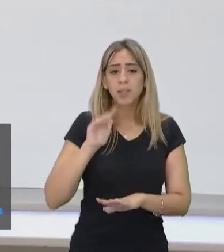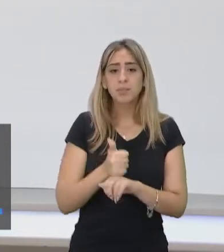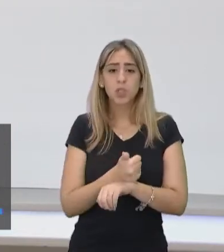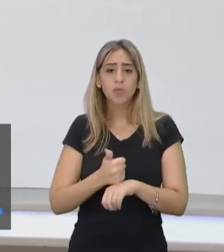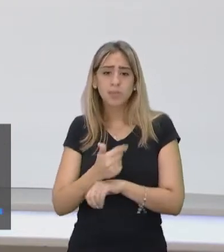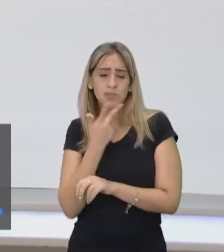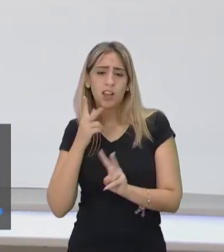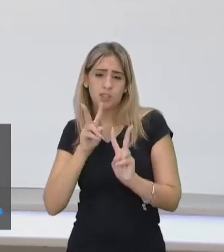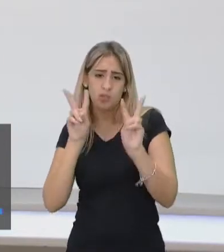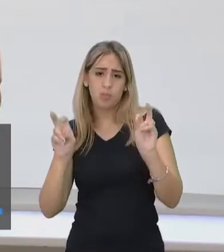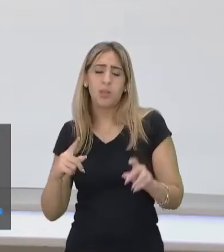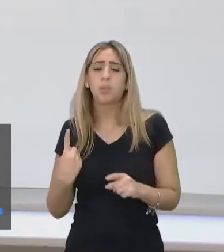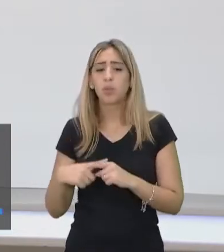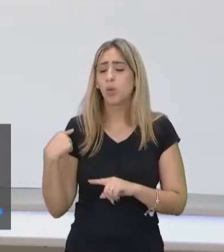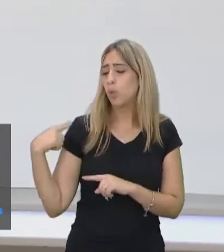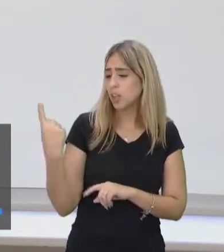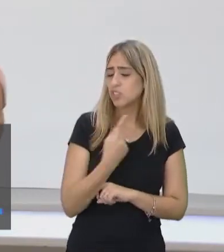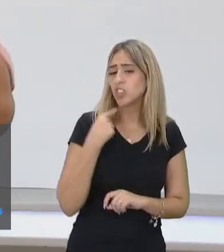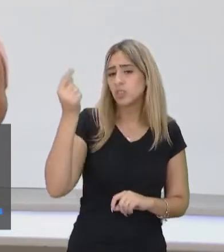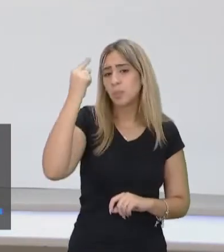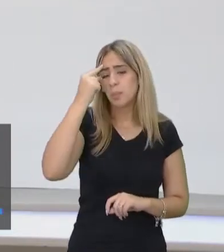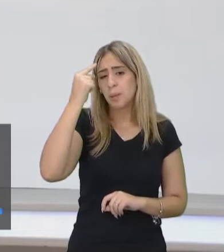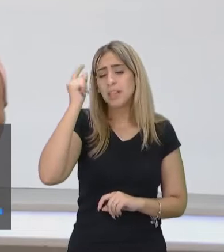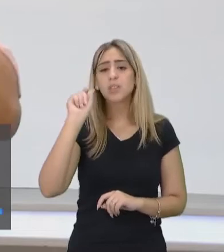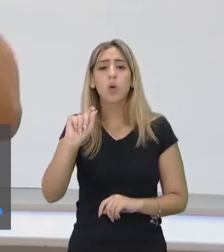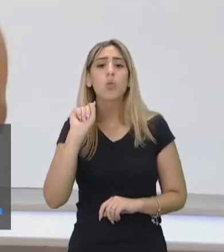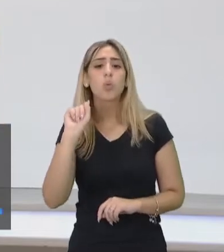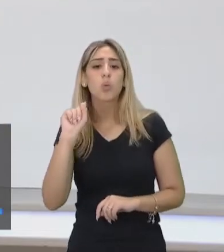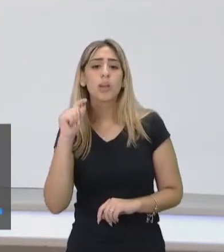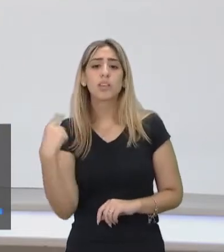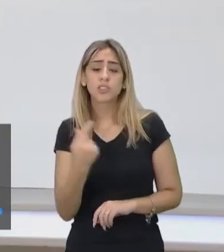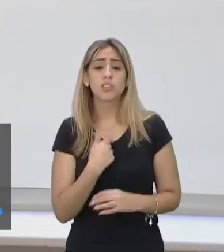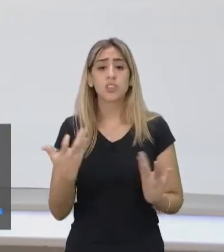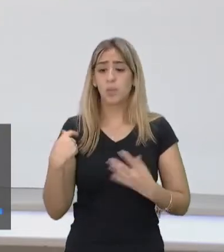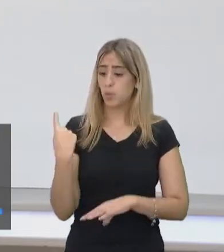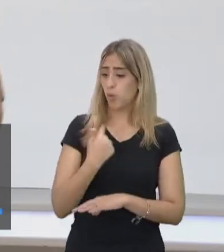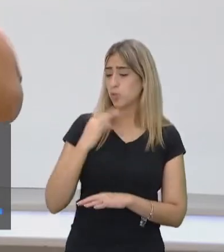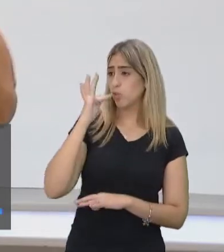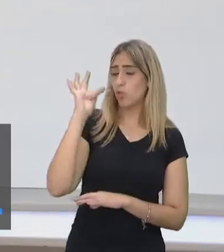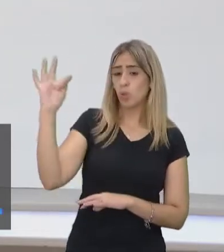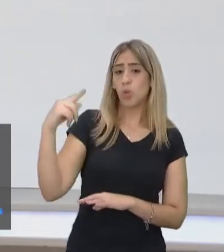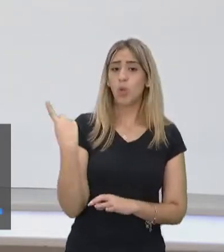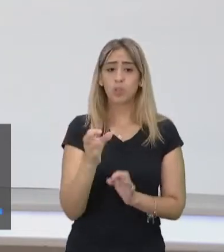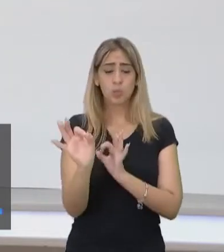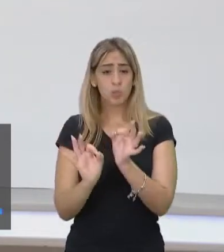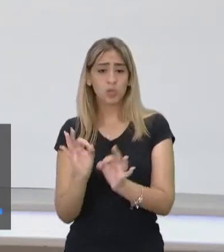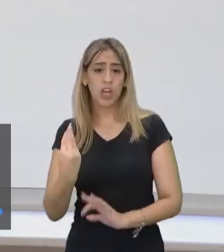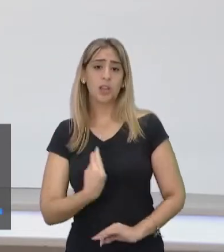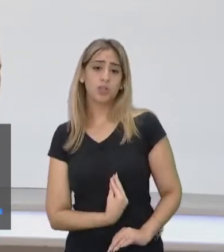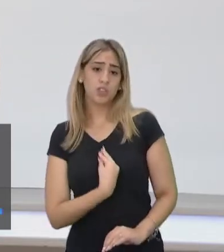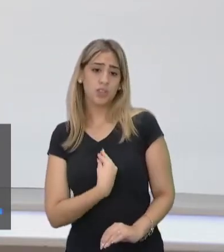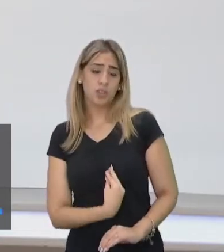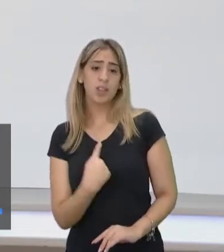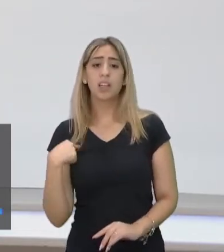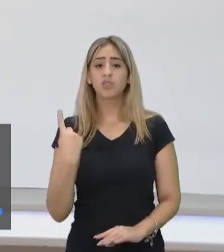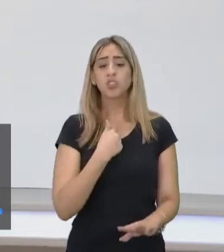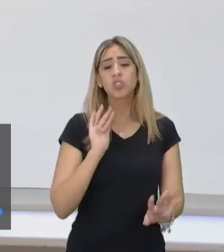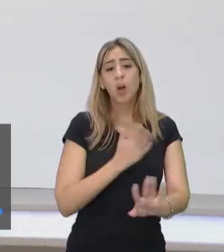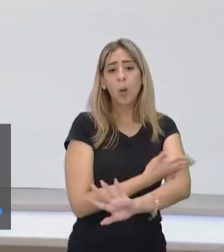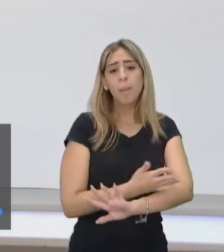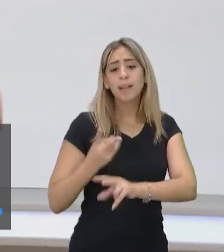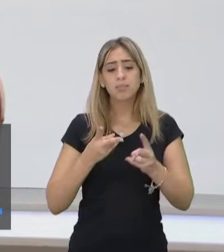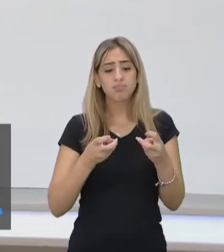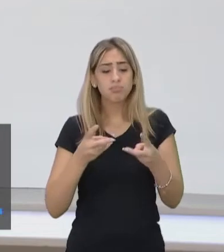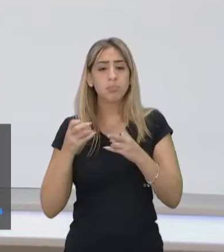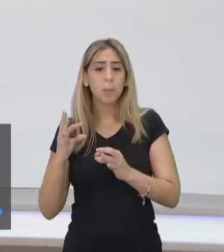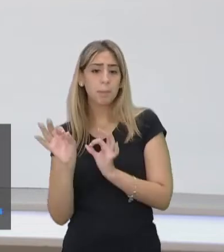falar sobre isso. Porque quando a gente pensa no que a gente quer para o nosso futuro, no nosso projeto de vida, a gente já começa a